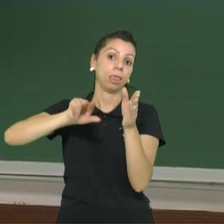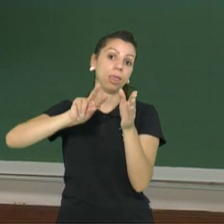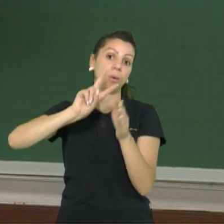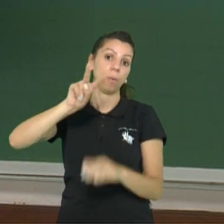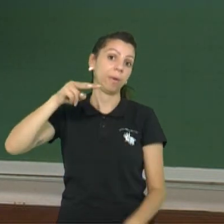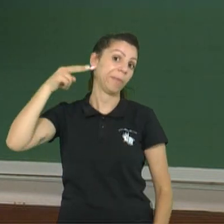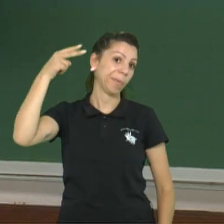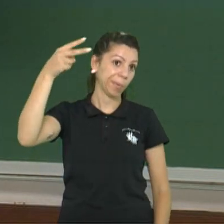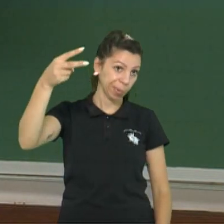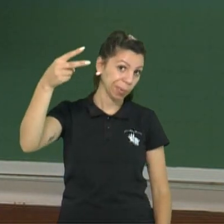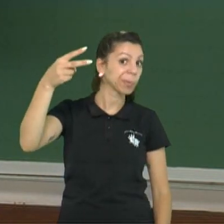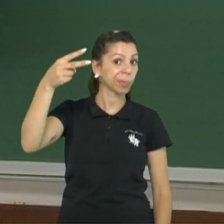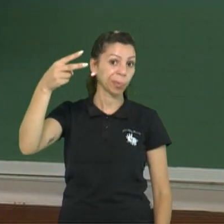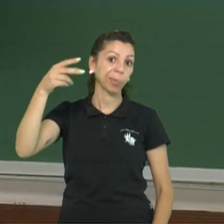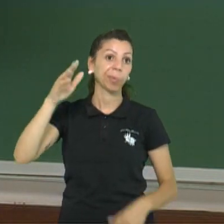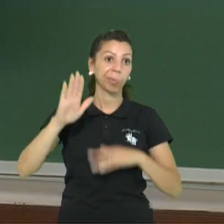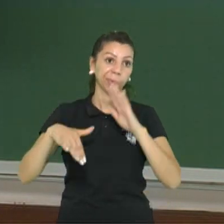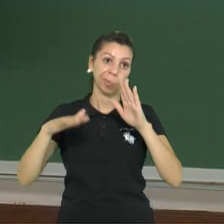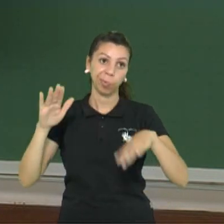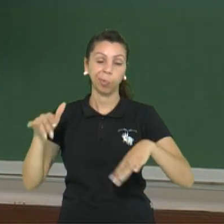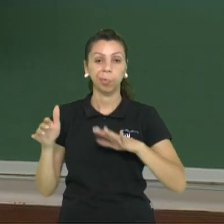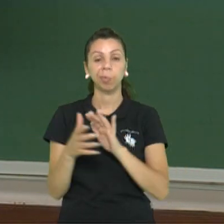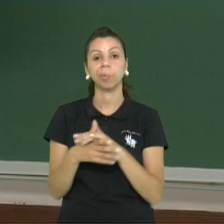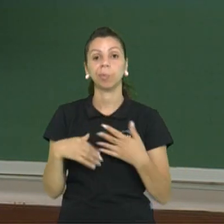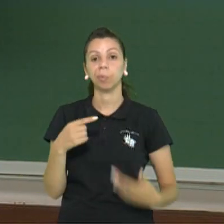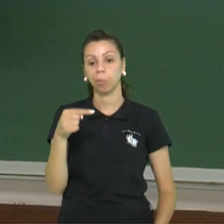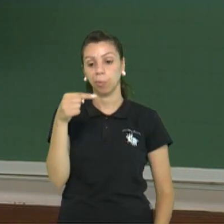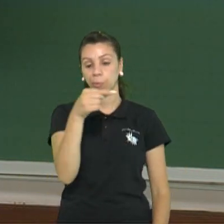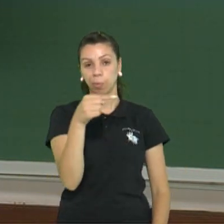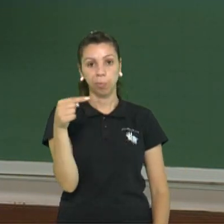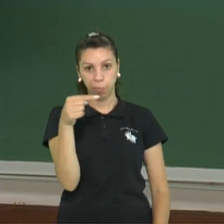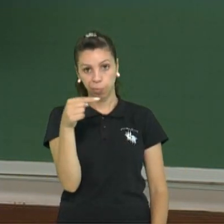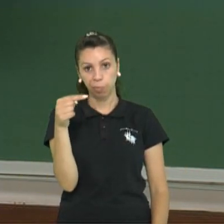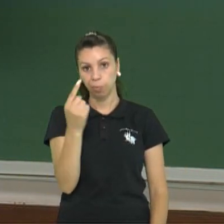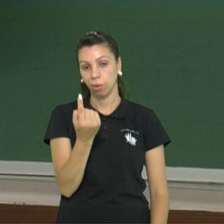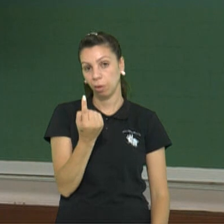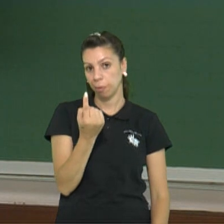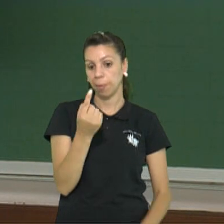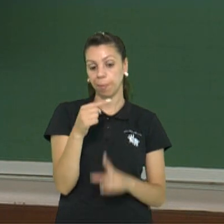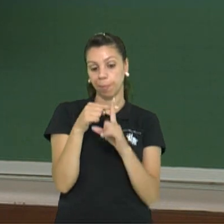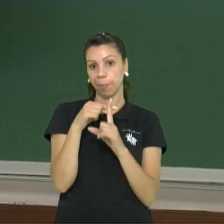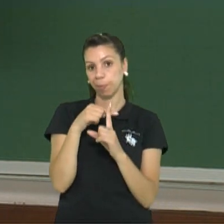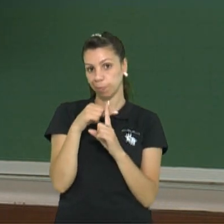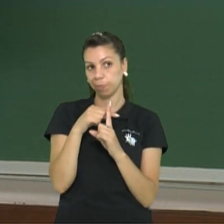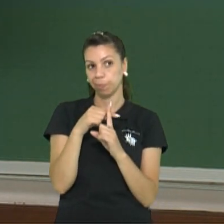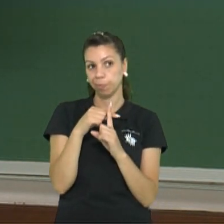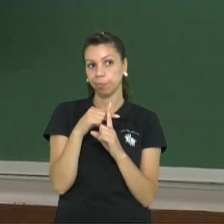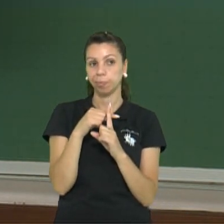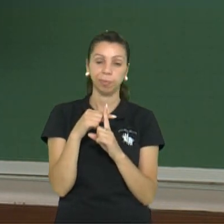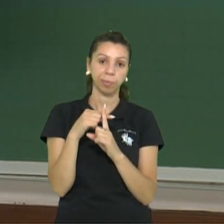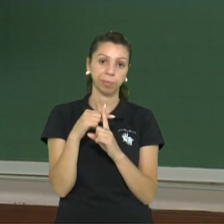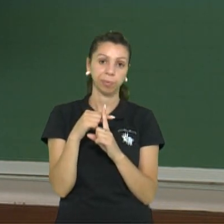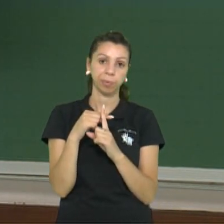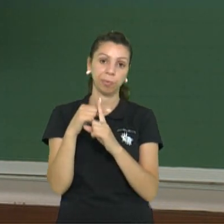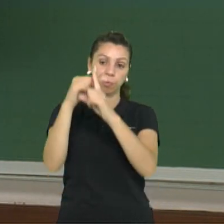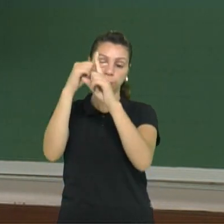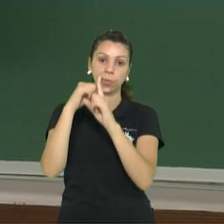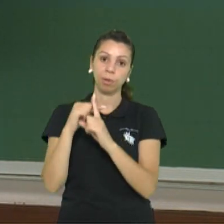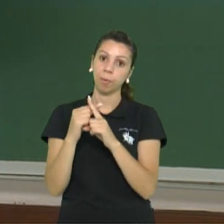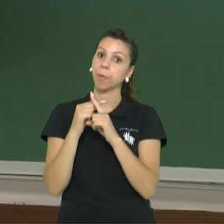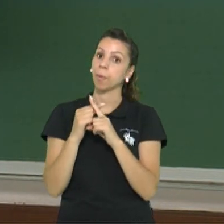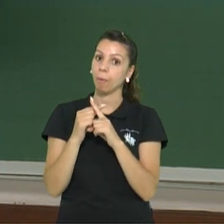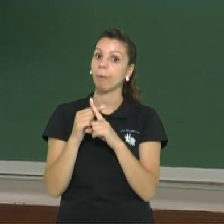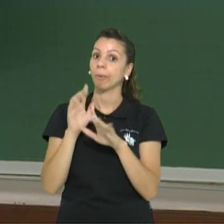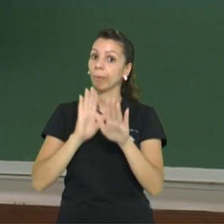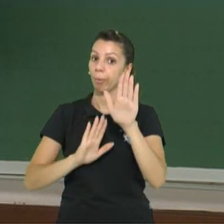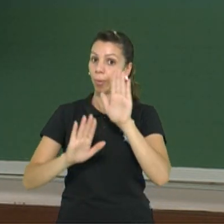tá? Se talvez você tenha deixado esse menos 1 positivo ali, ficou 1 positivo, cuida com